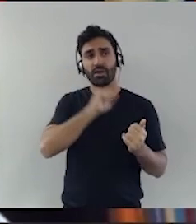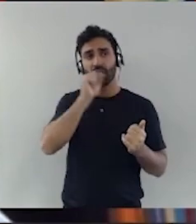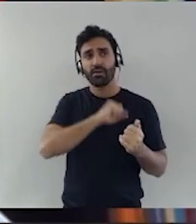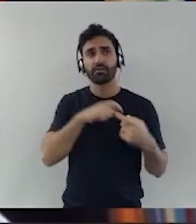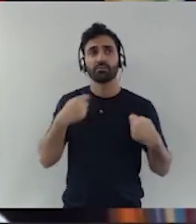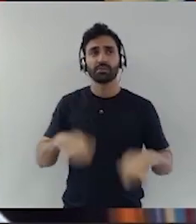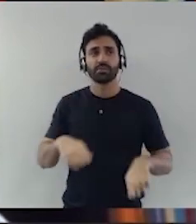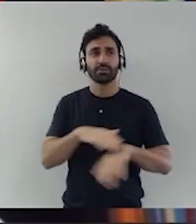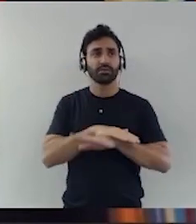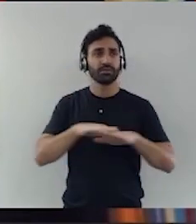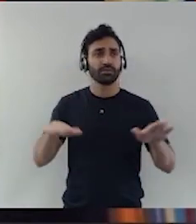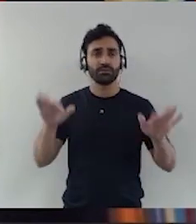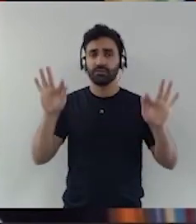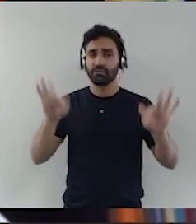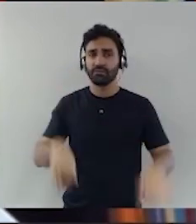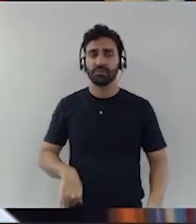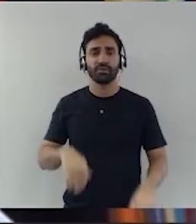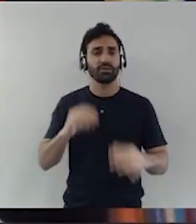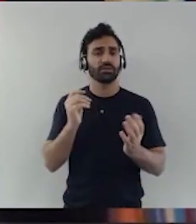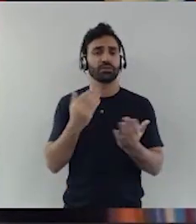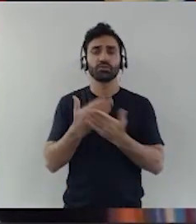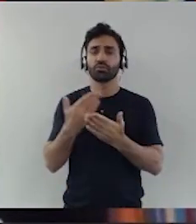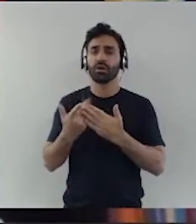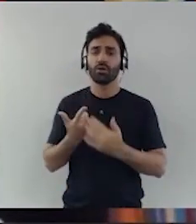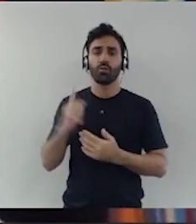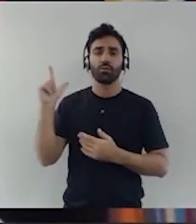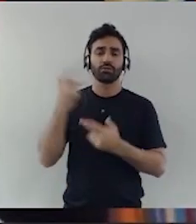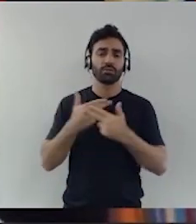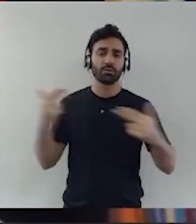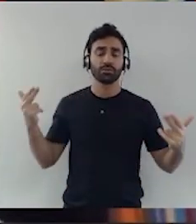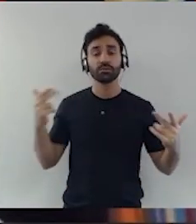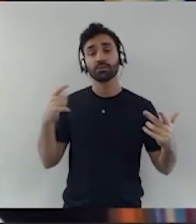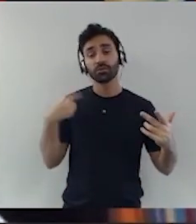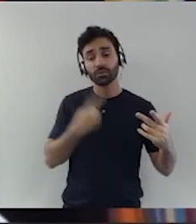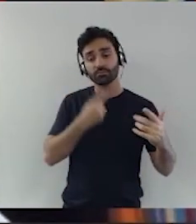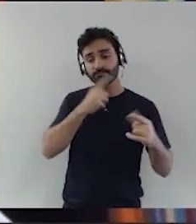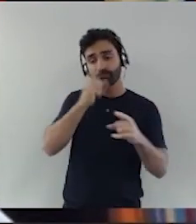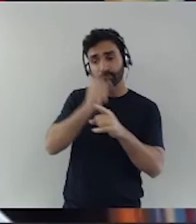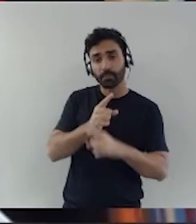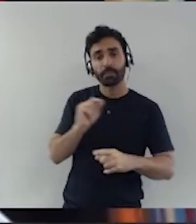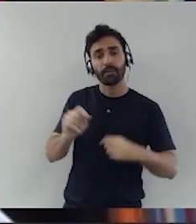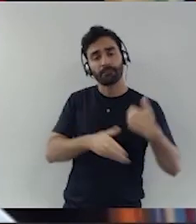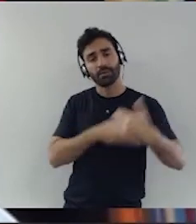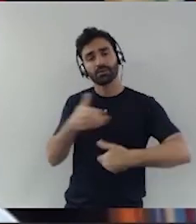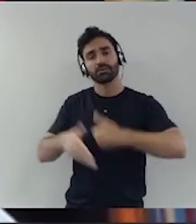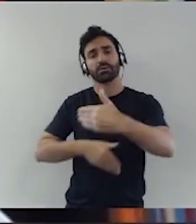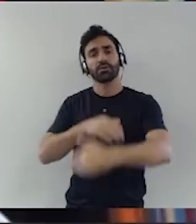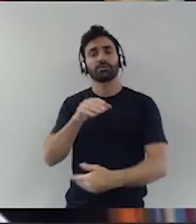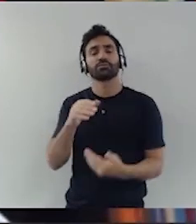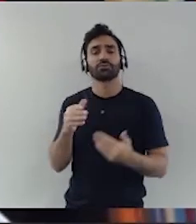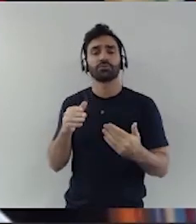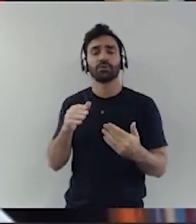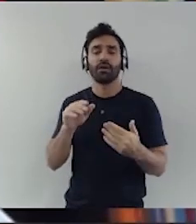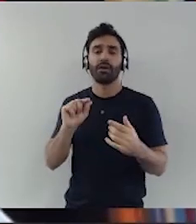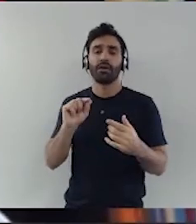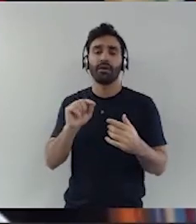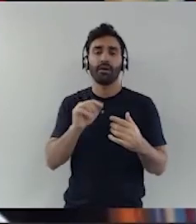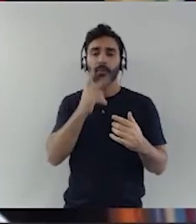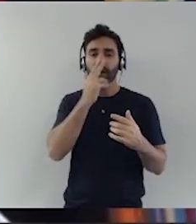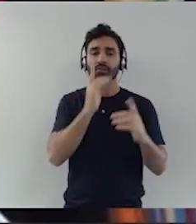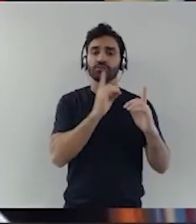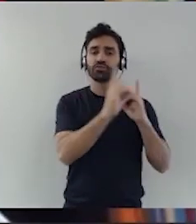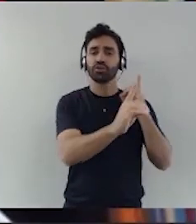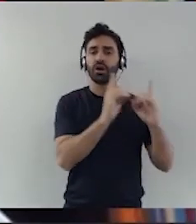né? Reestudar outros tantos, para que nós possamos ter um processo mais dialógico, voltado